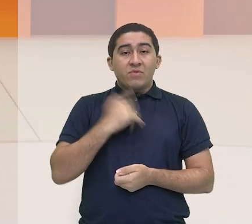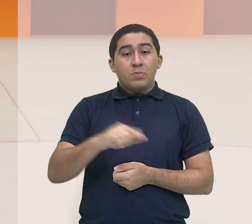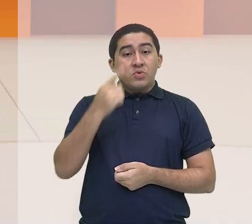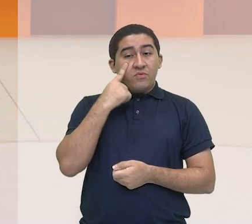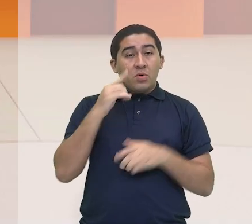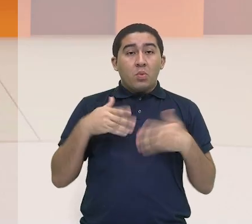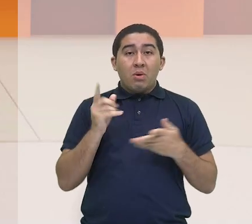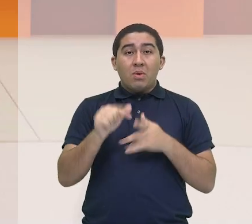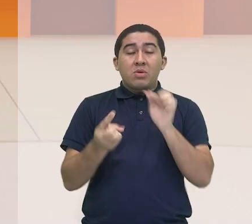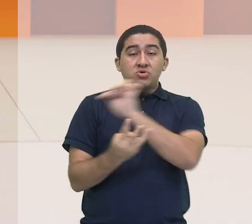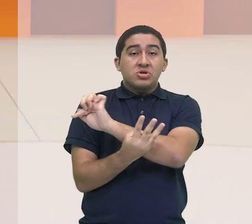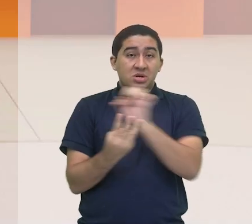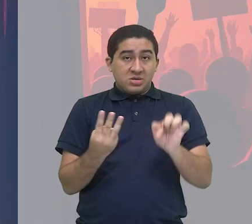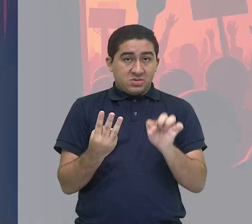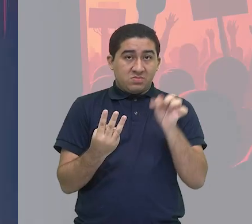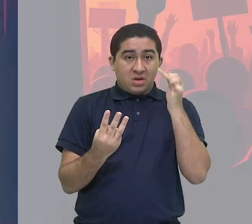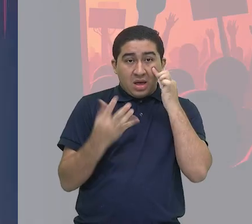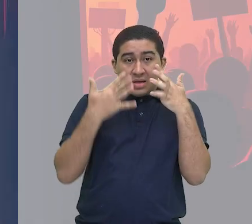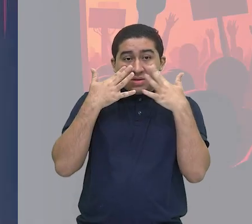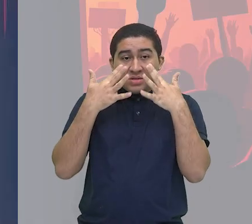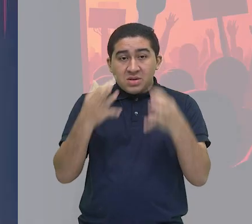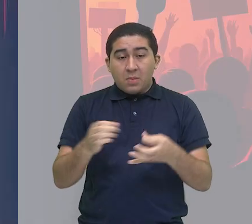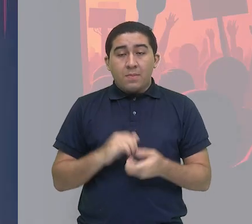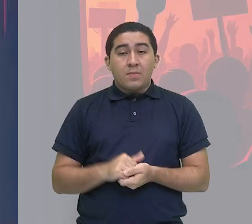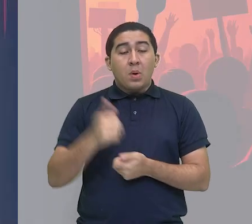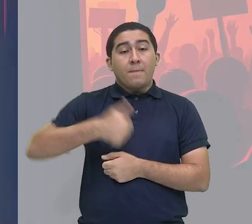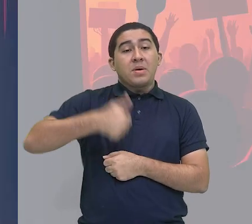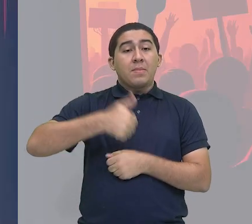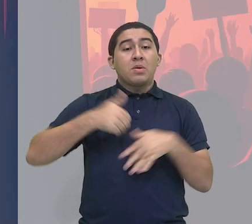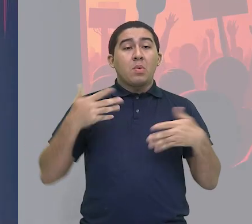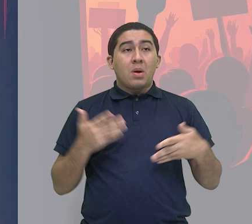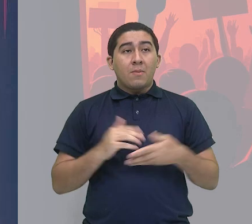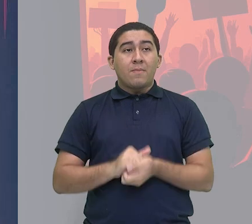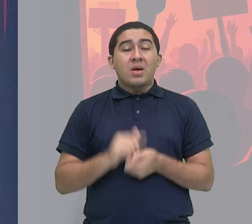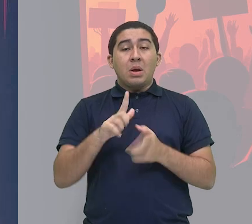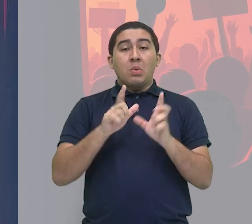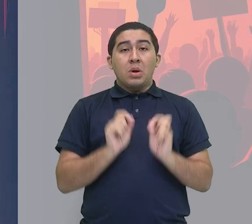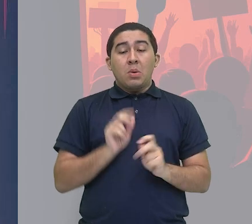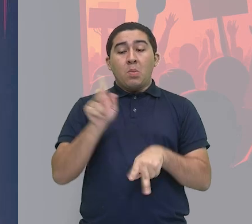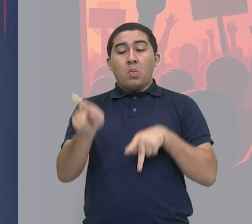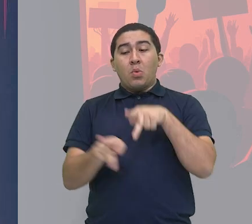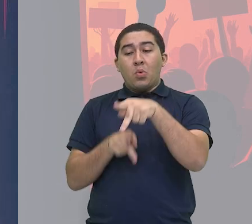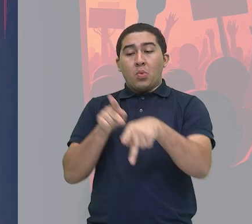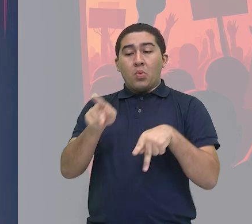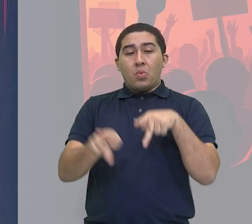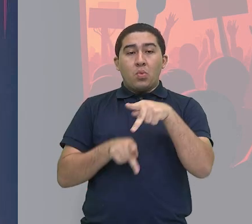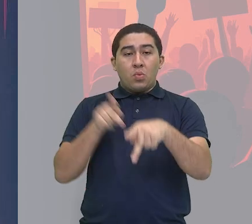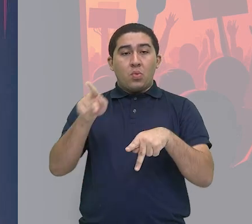quais são esses pilares? São 3. Vamos lá. O primeiro pilar é chamado de